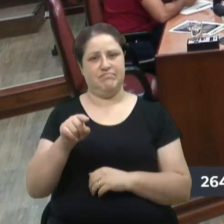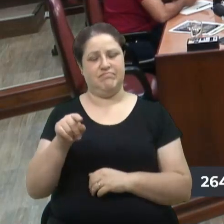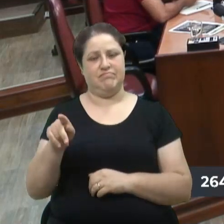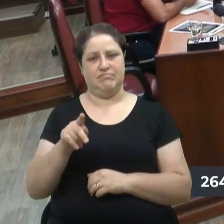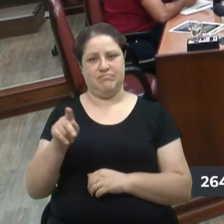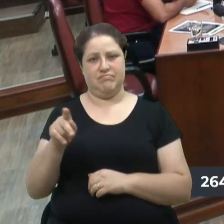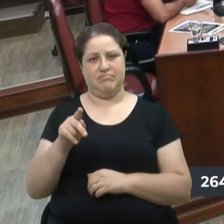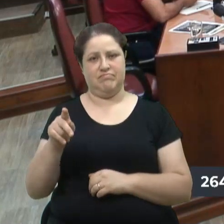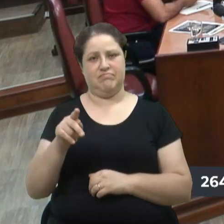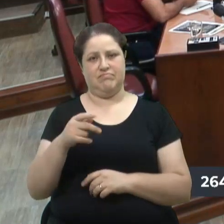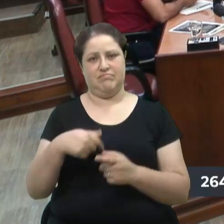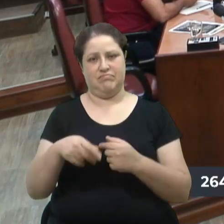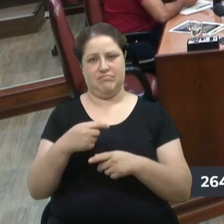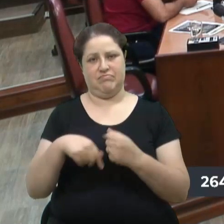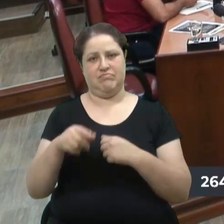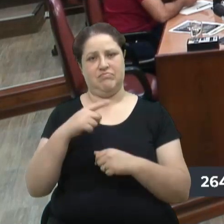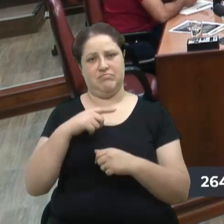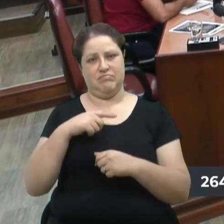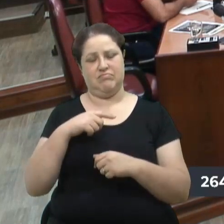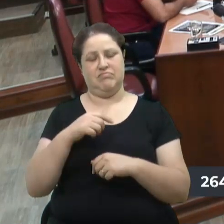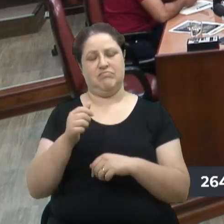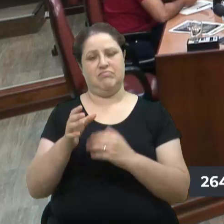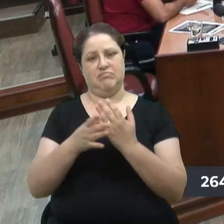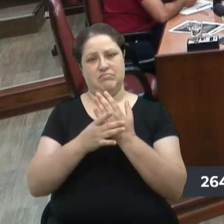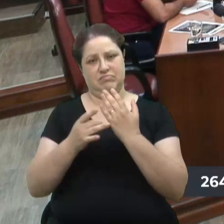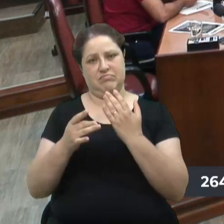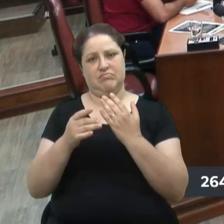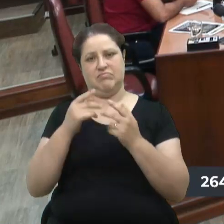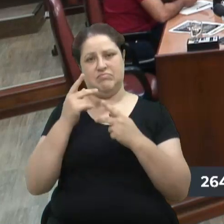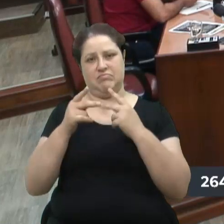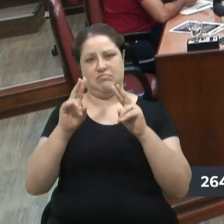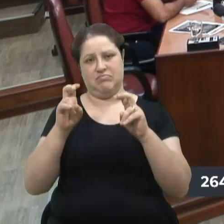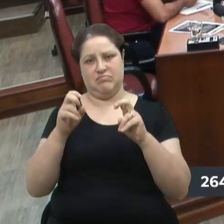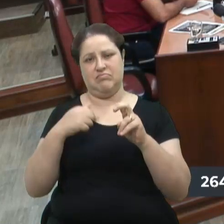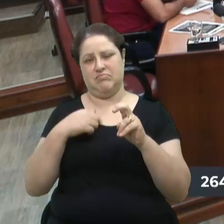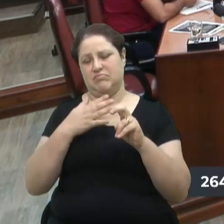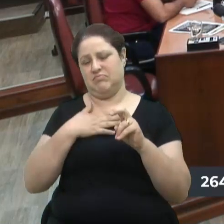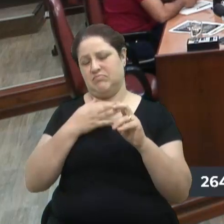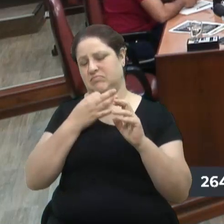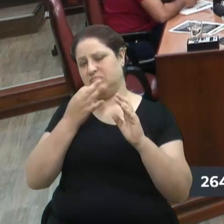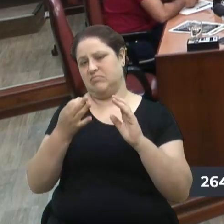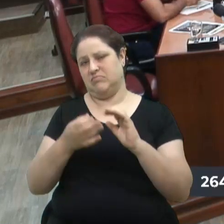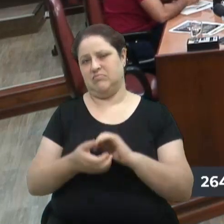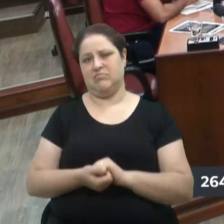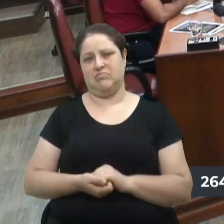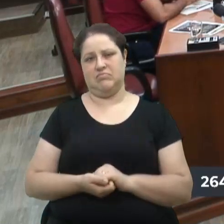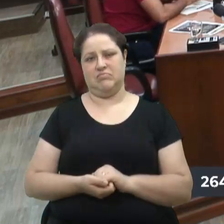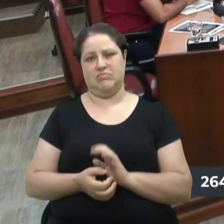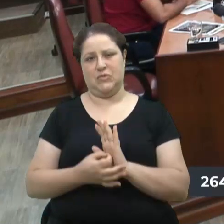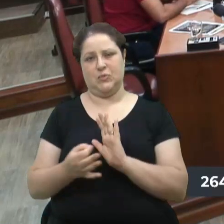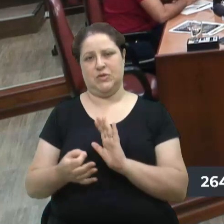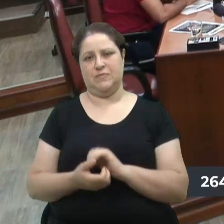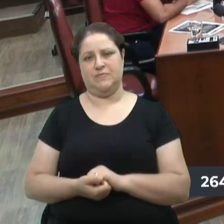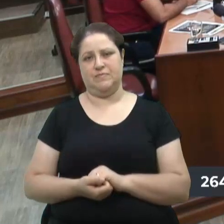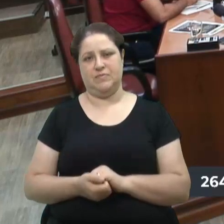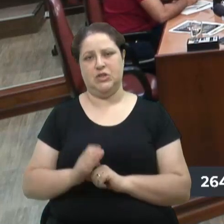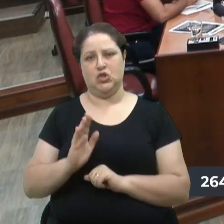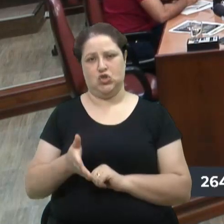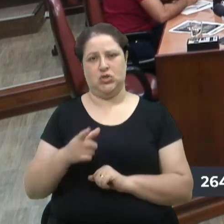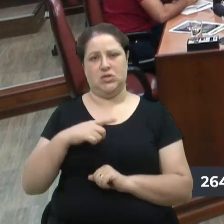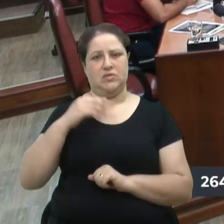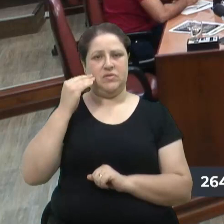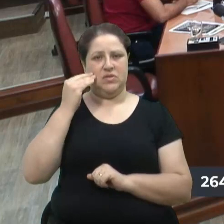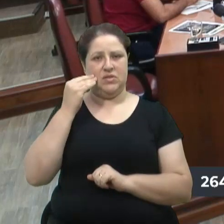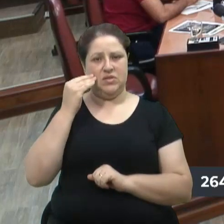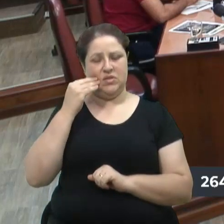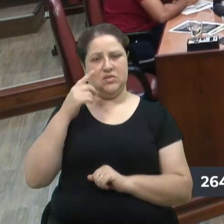está gabaritado para falar sobre esse assunto, mas eu vou dar um pitaco aqui. Se já foi testado